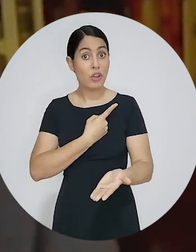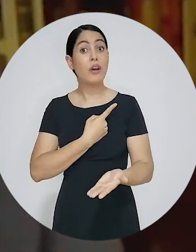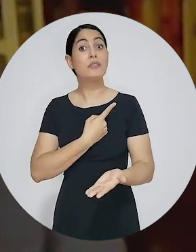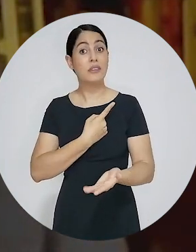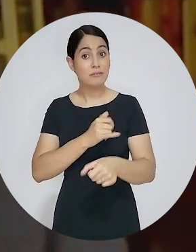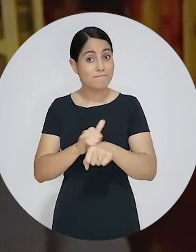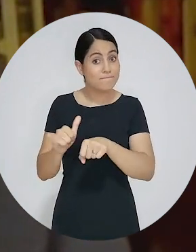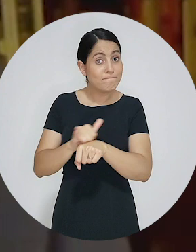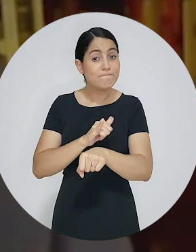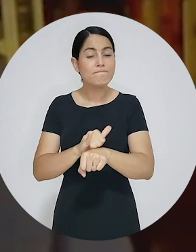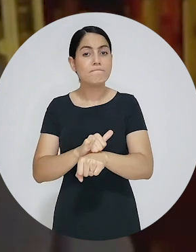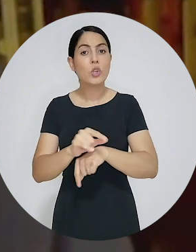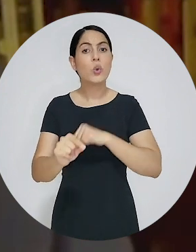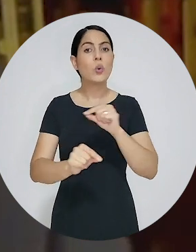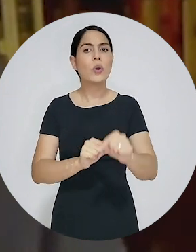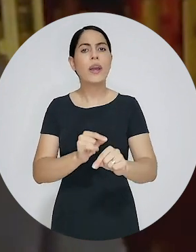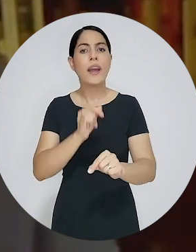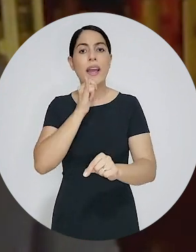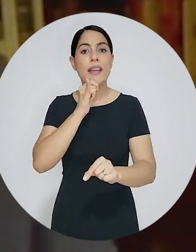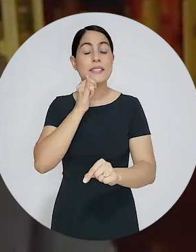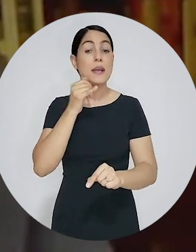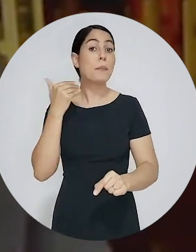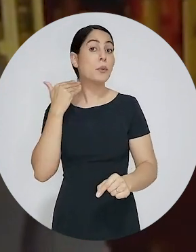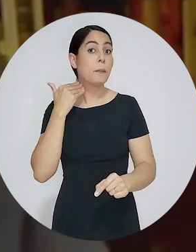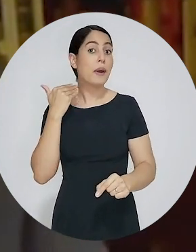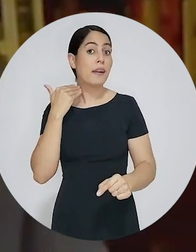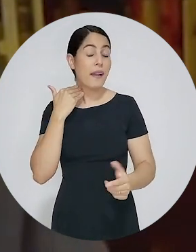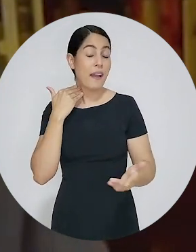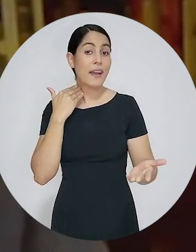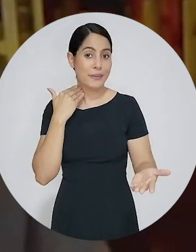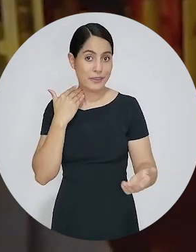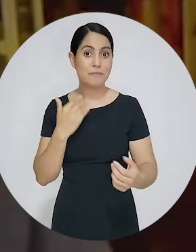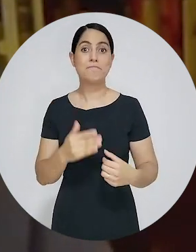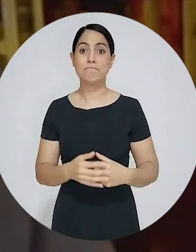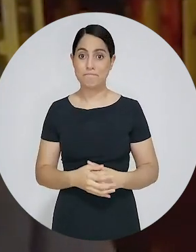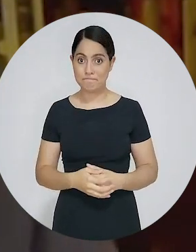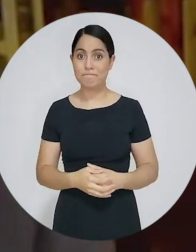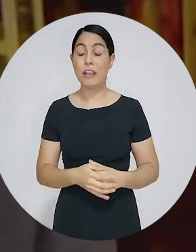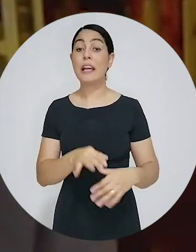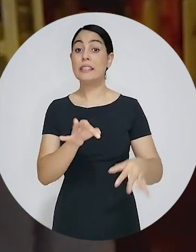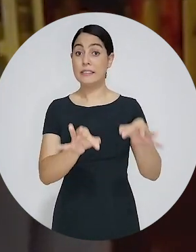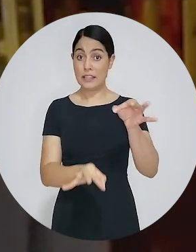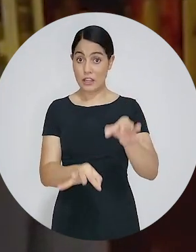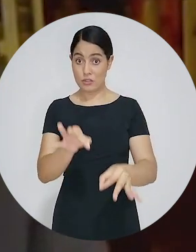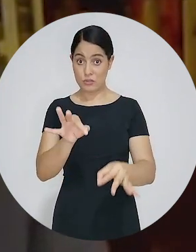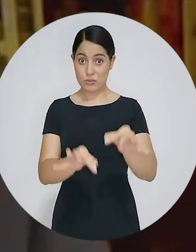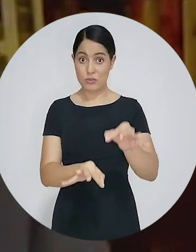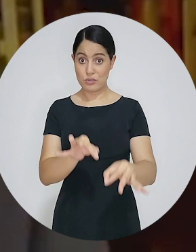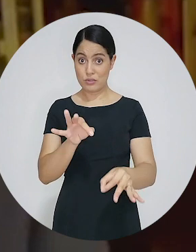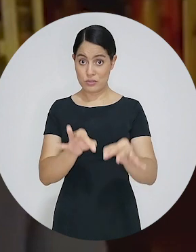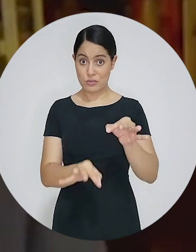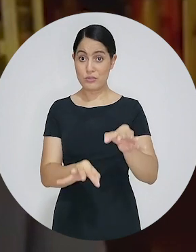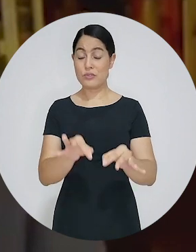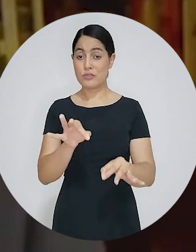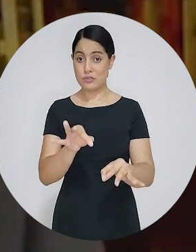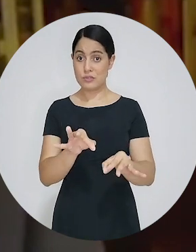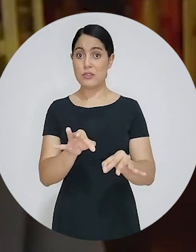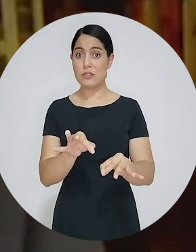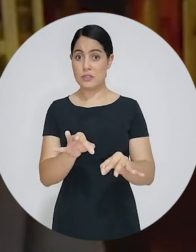vale aqui citar o lobby do sistema bancário, não é, que conseguiu, na Justiça,